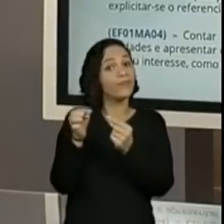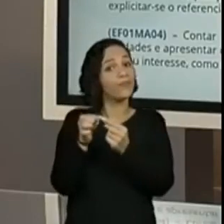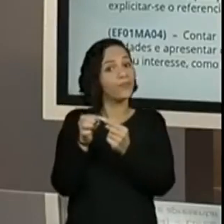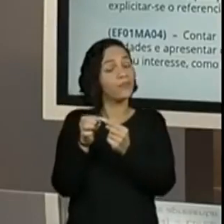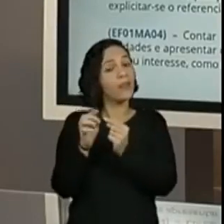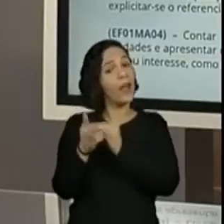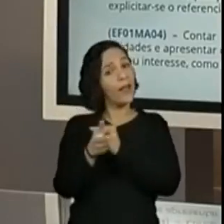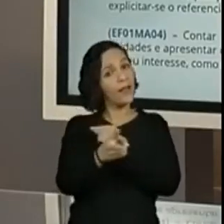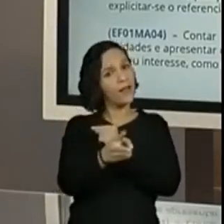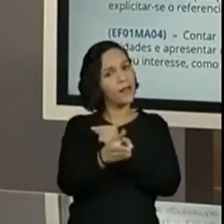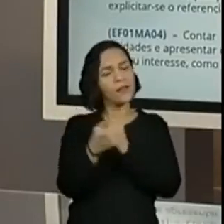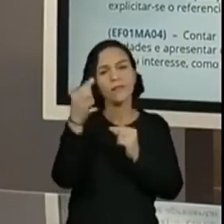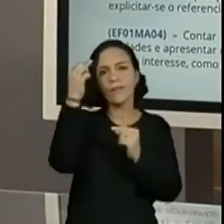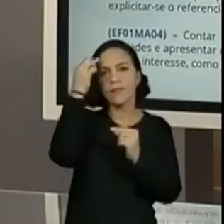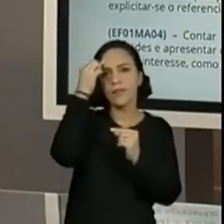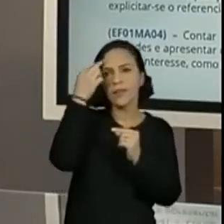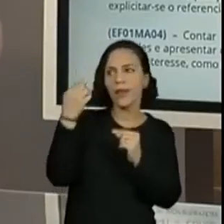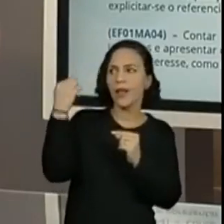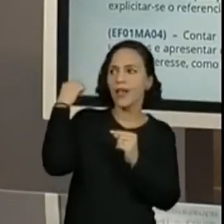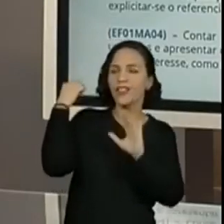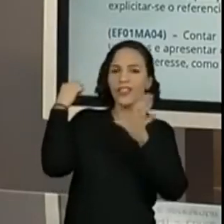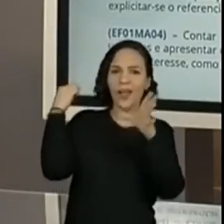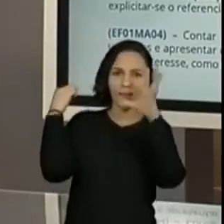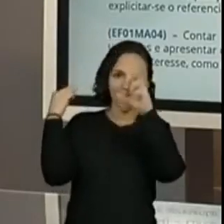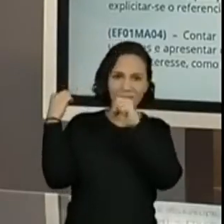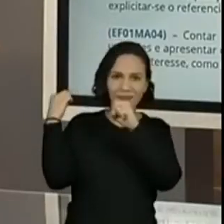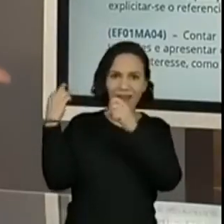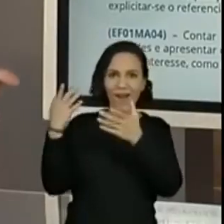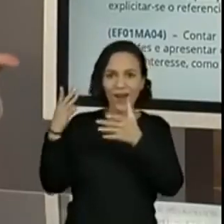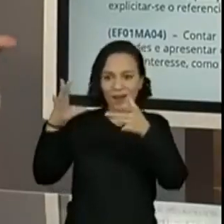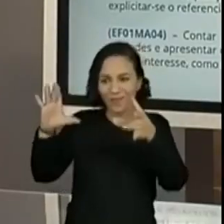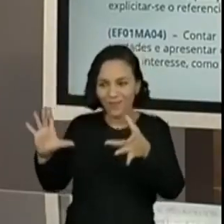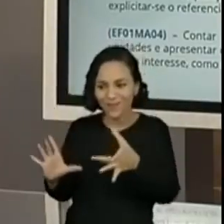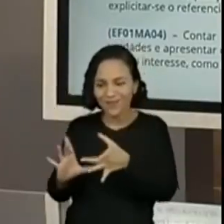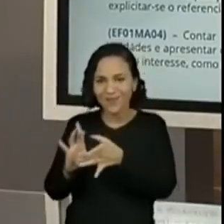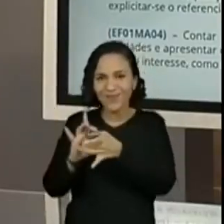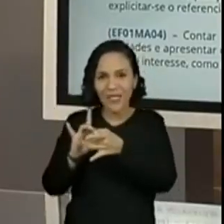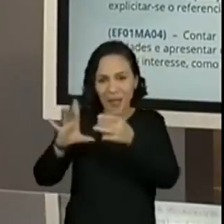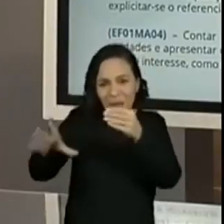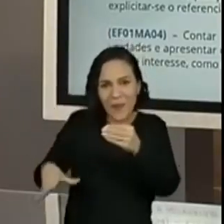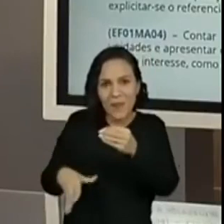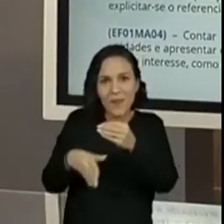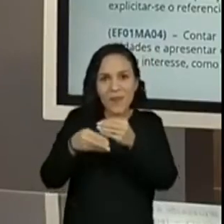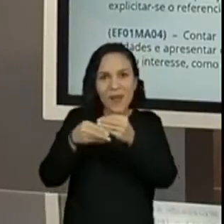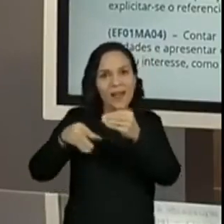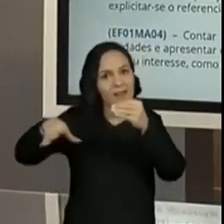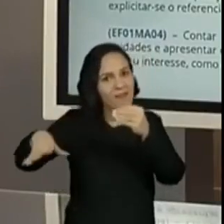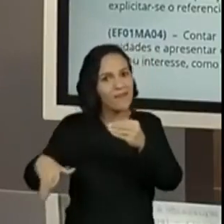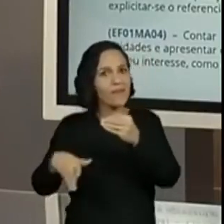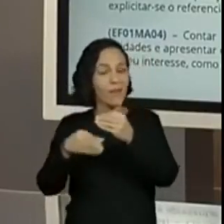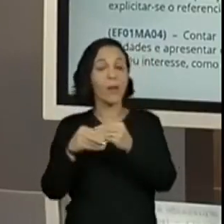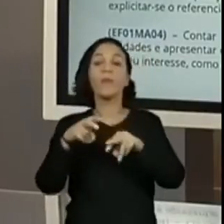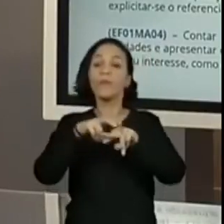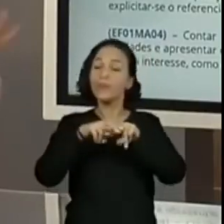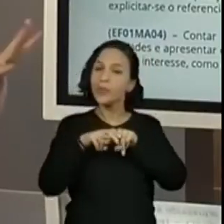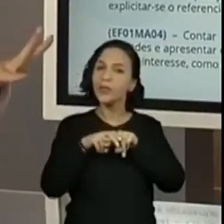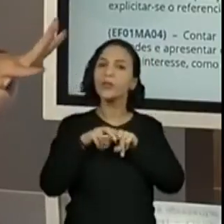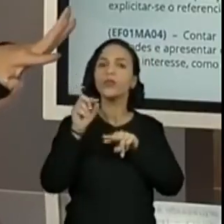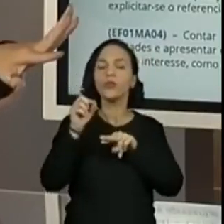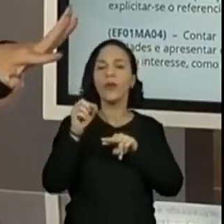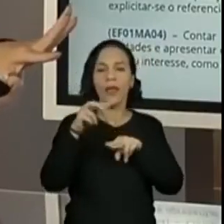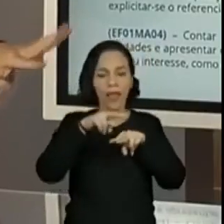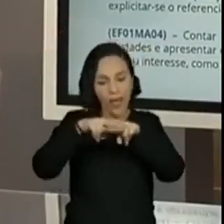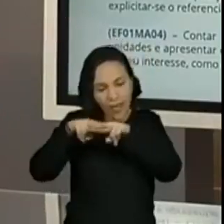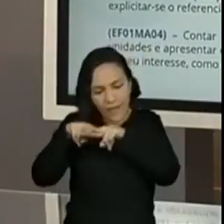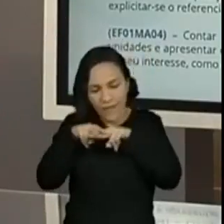vai sempre pensando naquilo que a gente aprendeu para continuar aprendendo. Então, por isso que a gente vai estar retomando algumas coisas aqui o